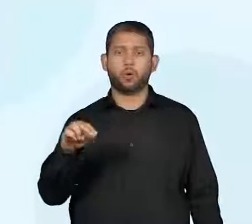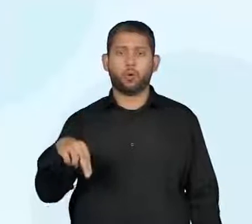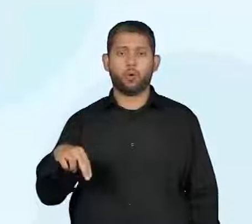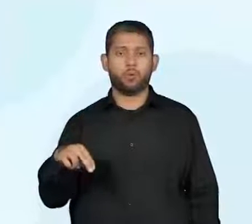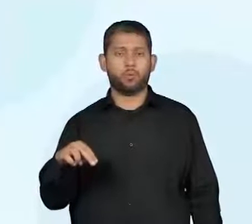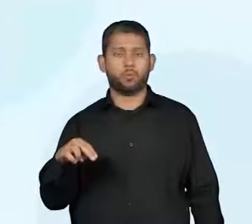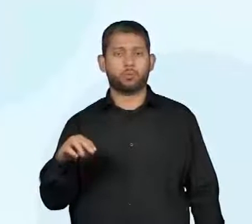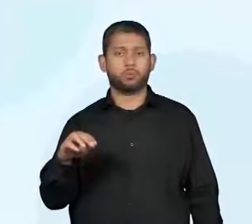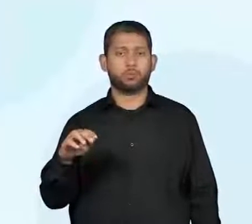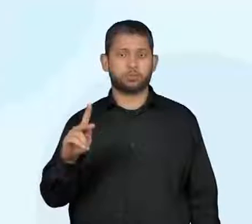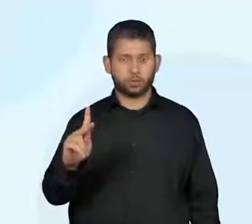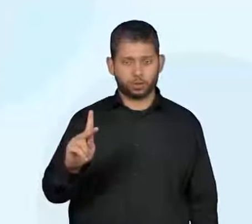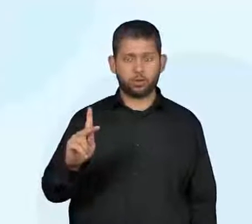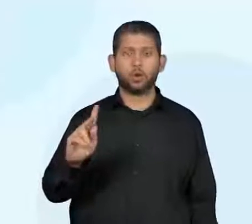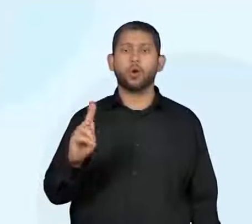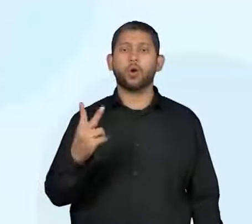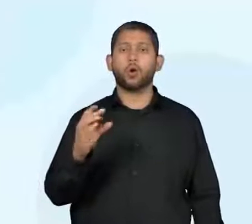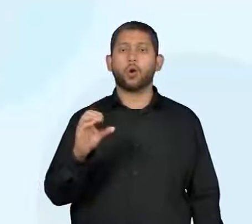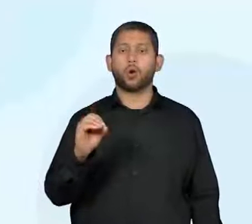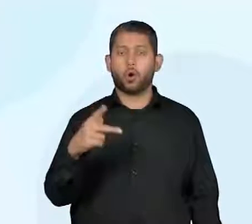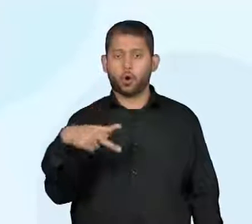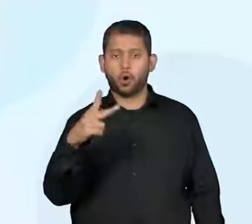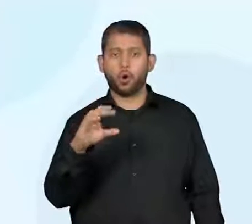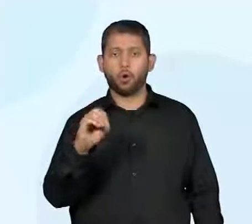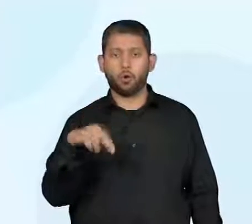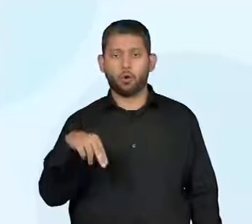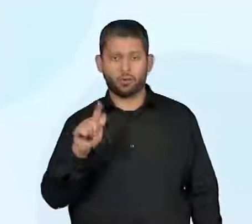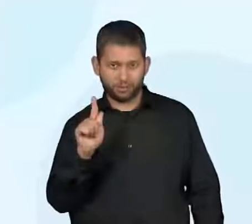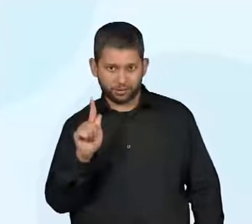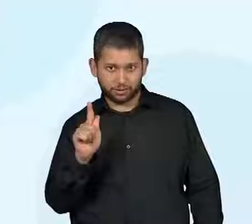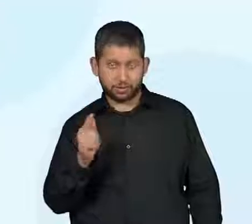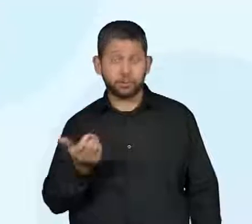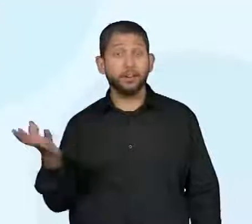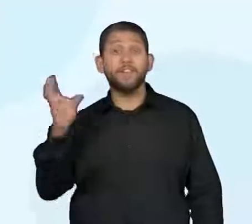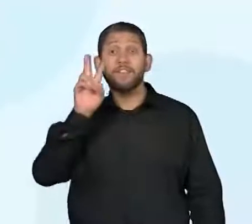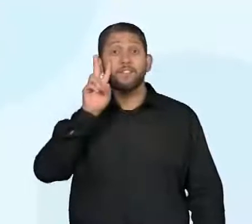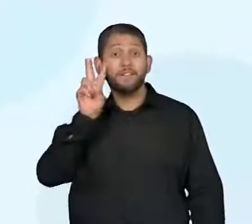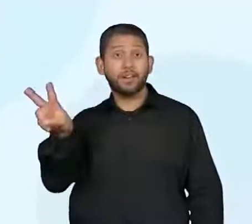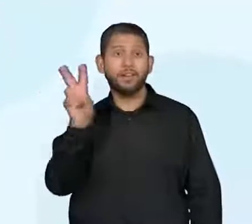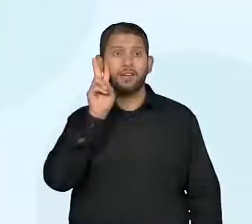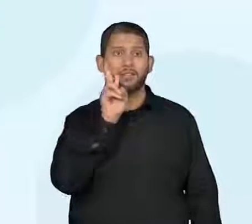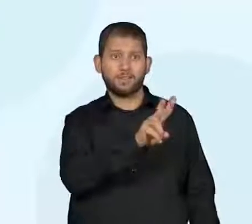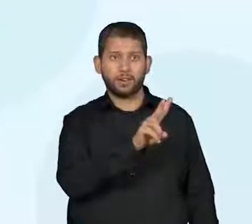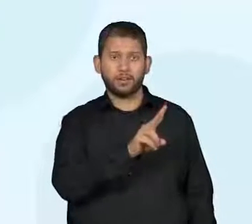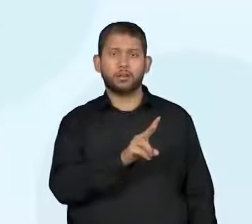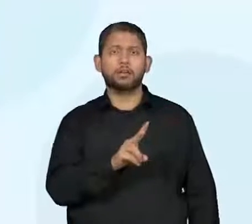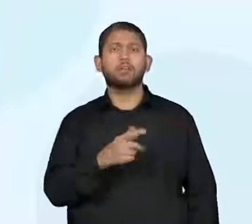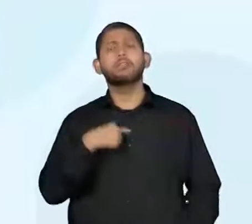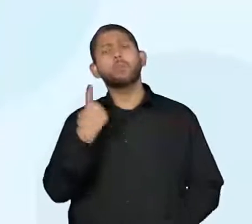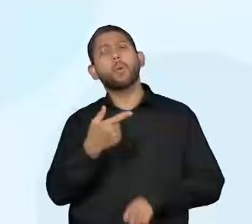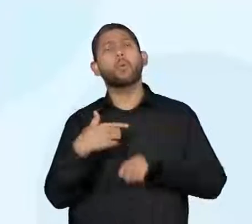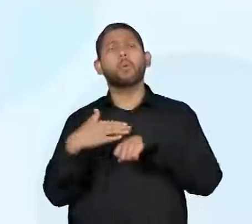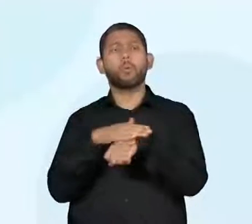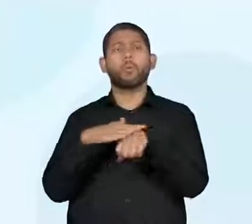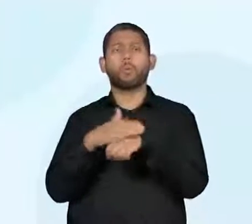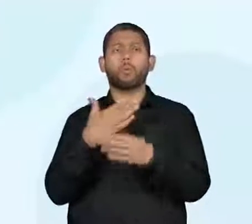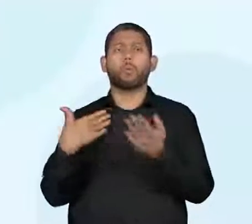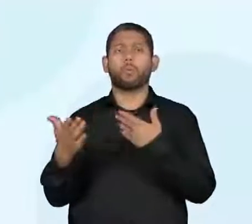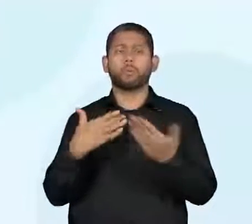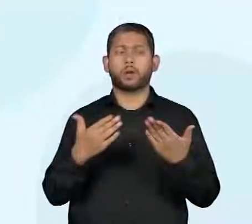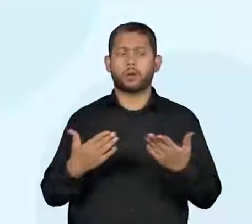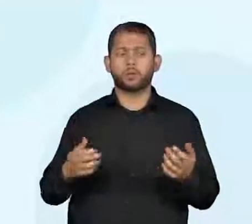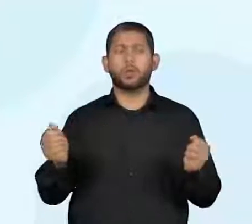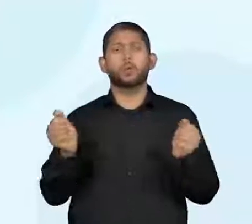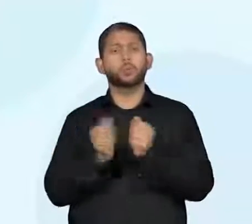fazer, Pro? Observe as imagens e discuta com suas colegas e o